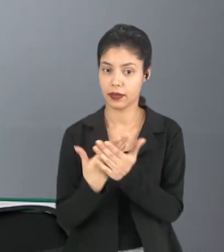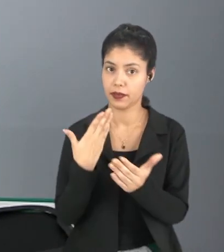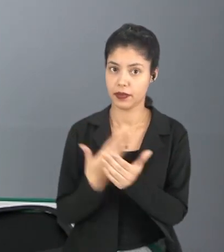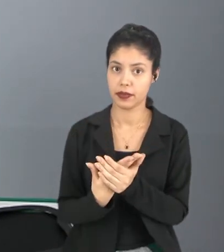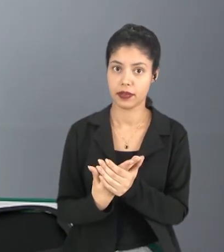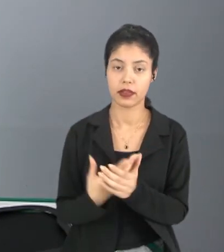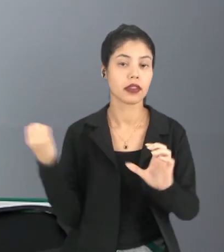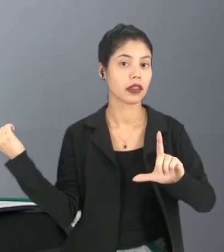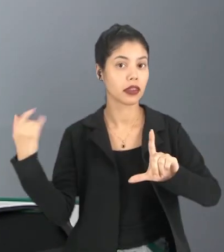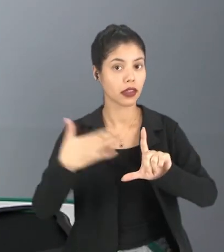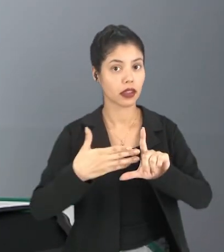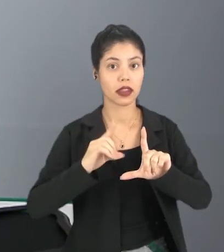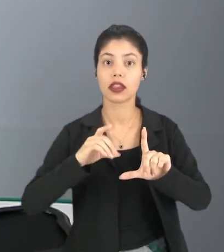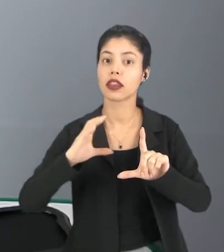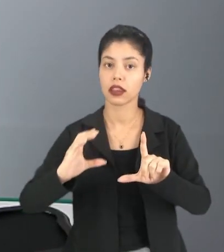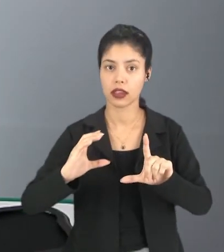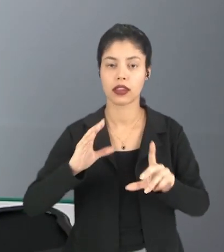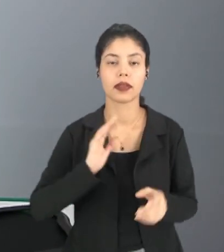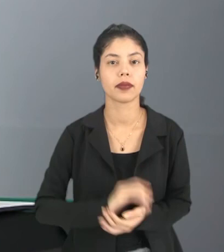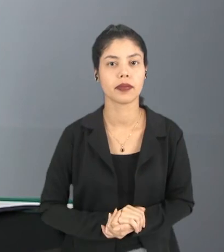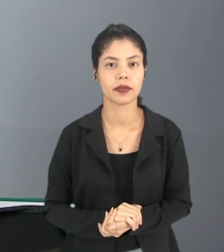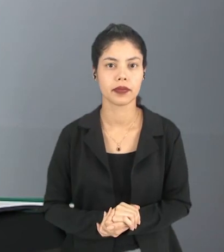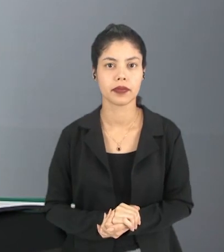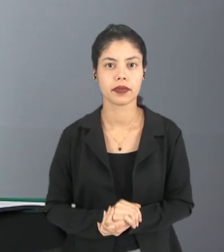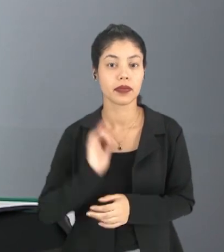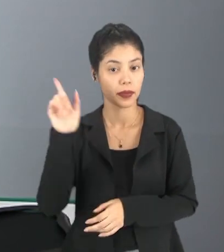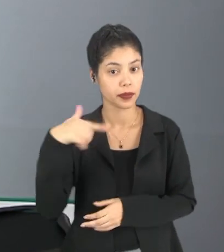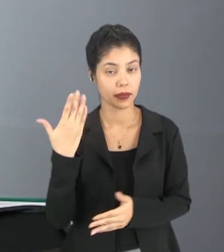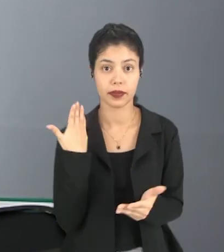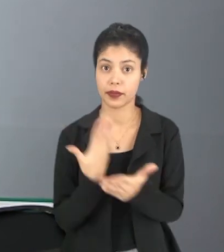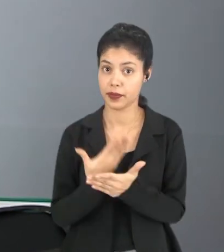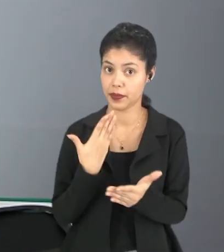aula, acesse a plataforma Eduque.